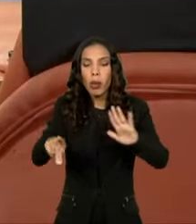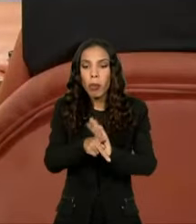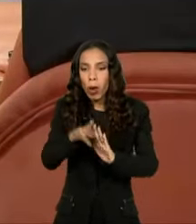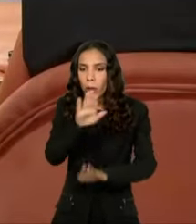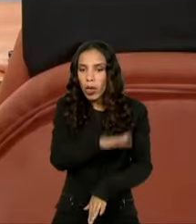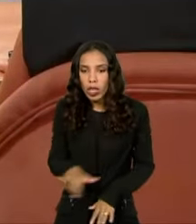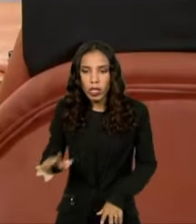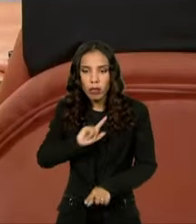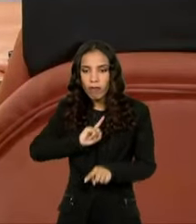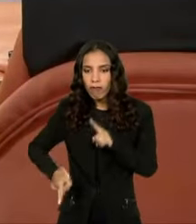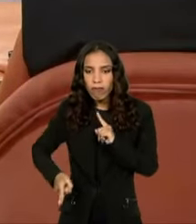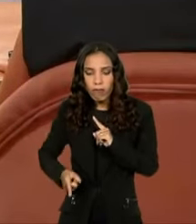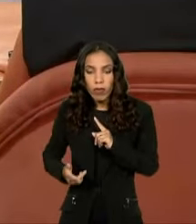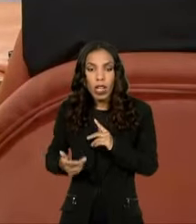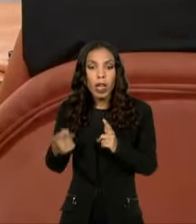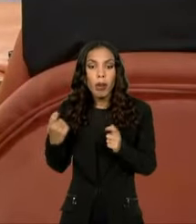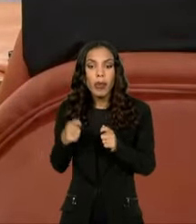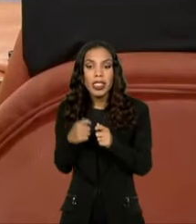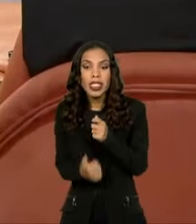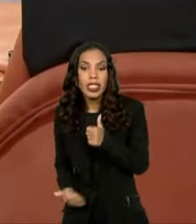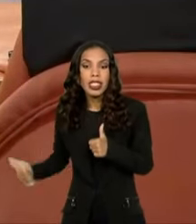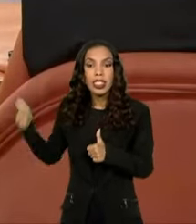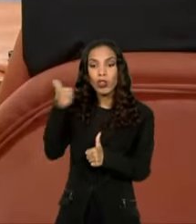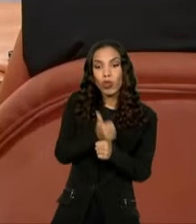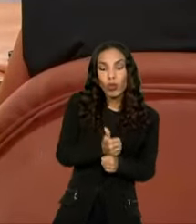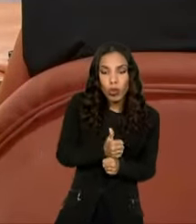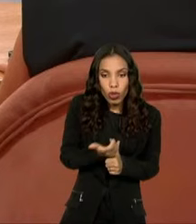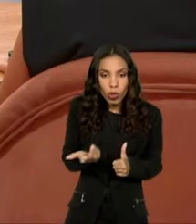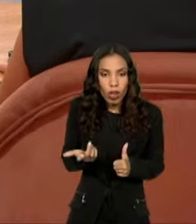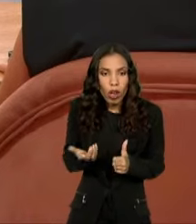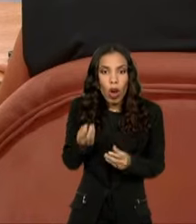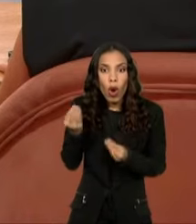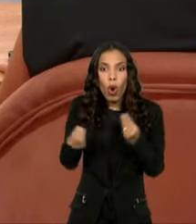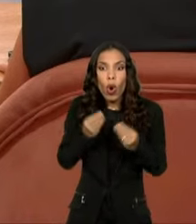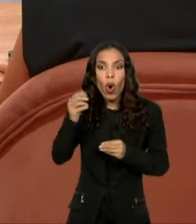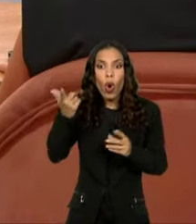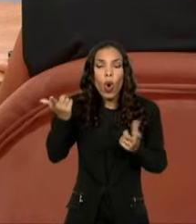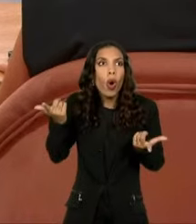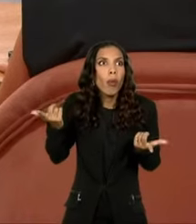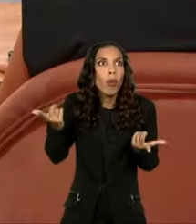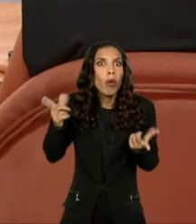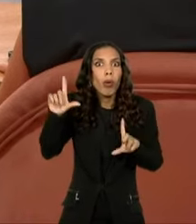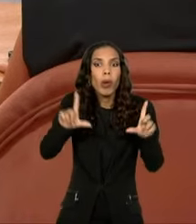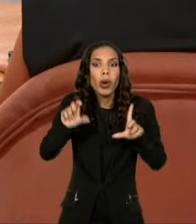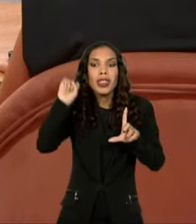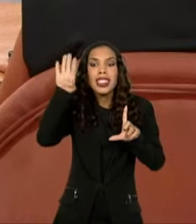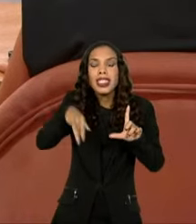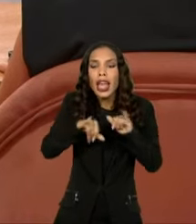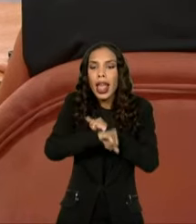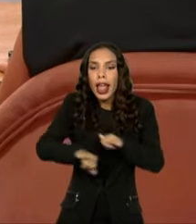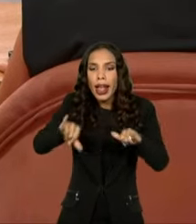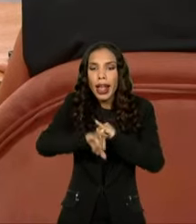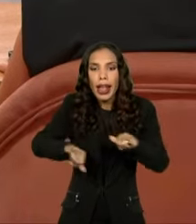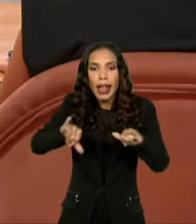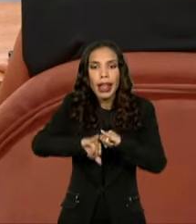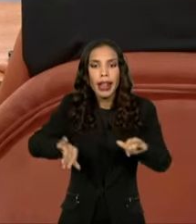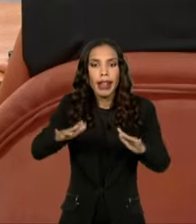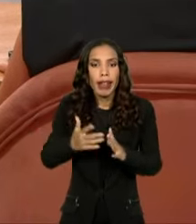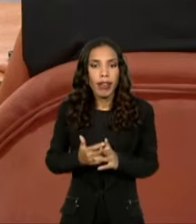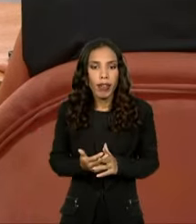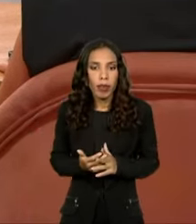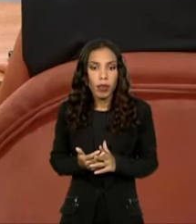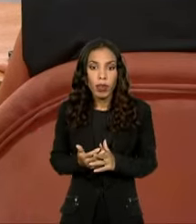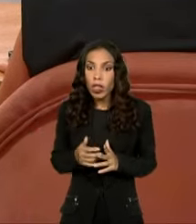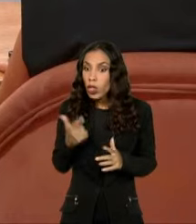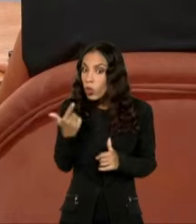Globo teria colocar algum programa ali. Porque de algum jeito. Porque ela ia manter um programa sem poder anunciar. As pessoas às vezes acham que você pensou, não gosto da TV Globinho, quero propor outra coisa melhor. Não, já